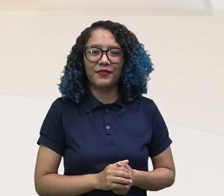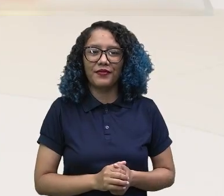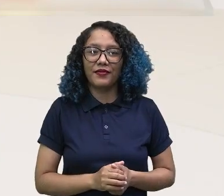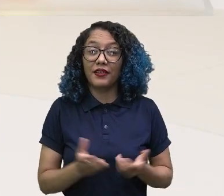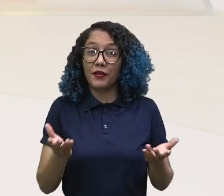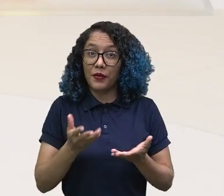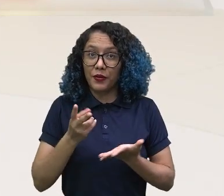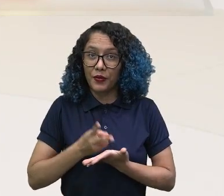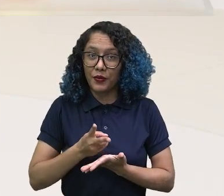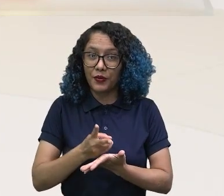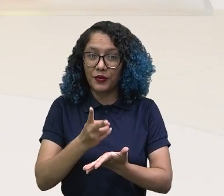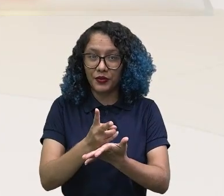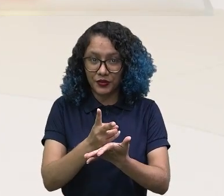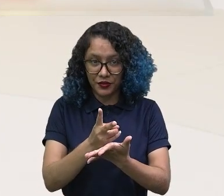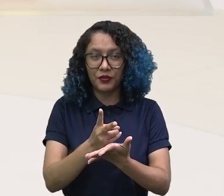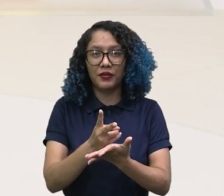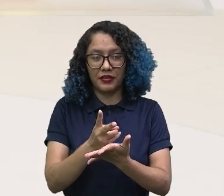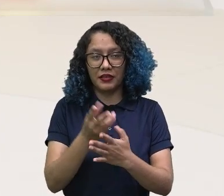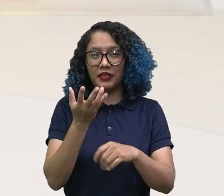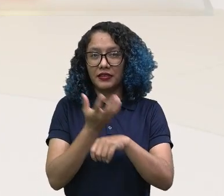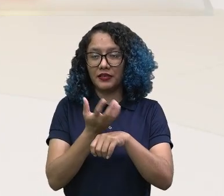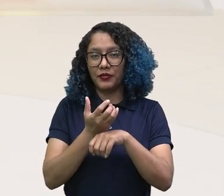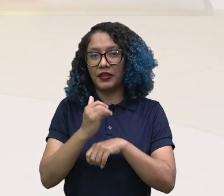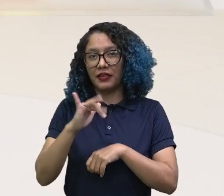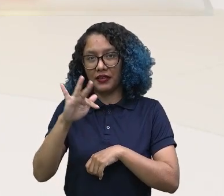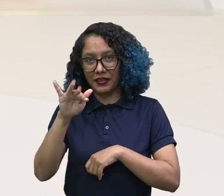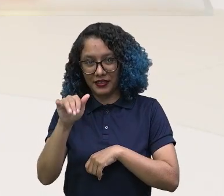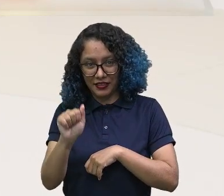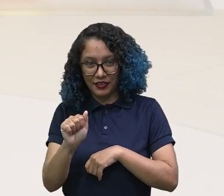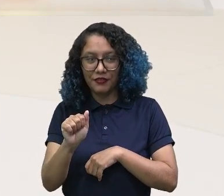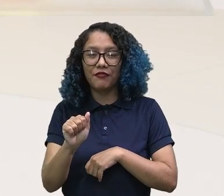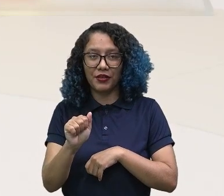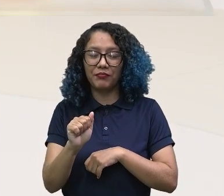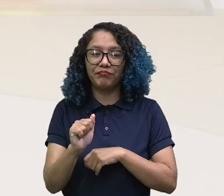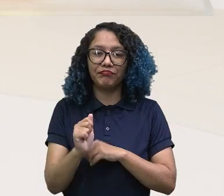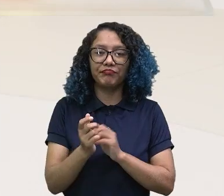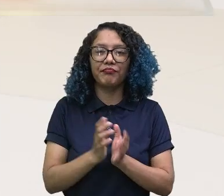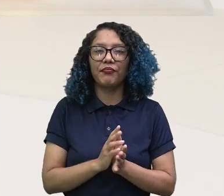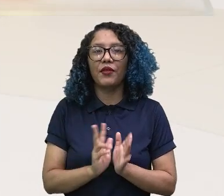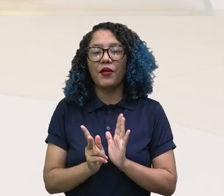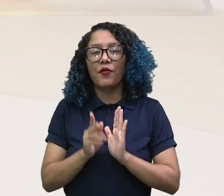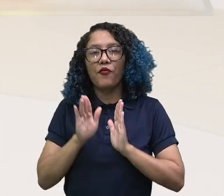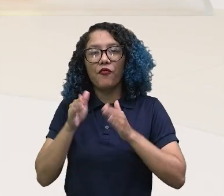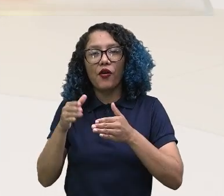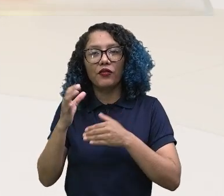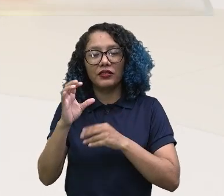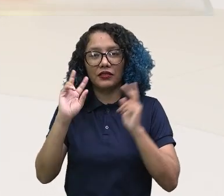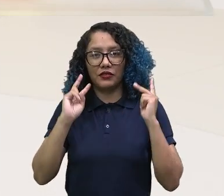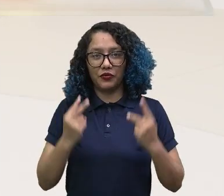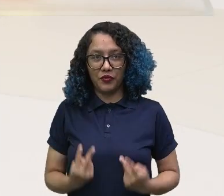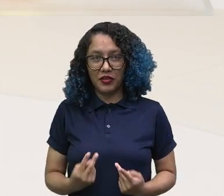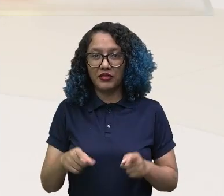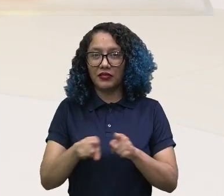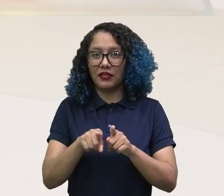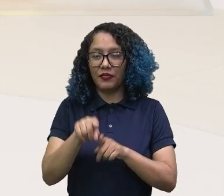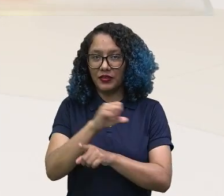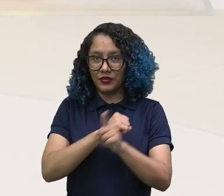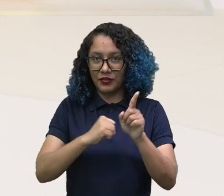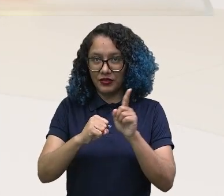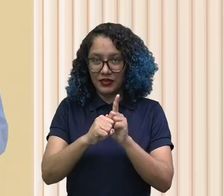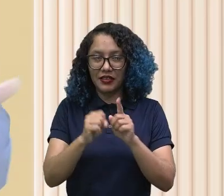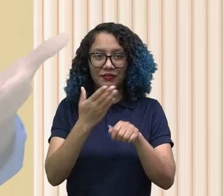então dar continuidade ao nosso IFA, o nosso itinerário formativo das Ciências Sociais Humanas e Sociais Aplicadas, não é